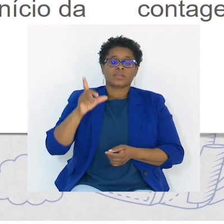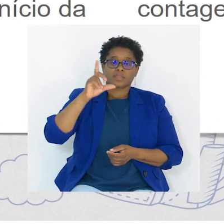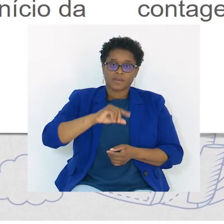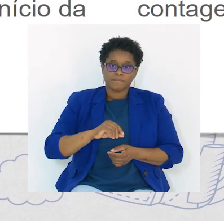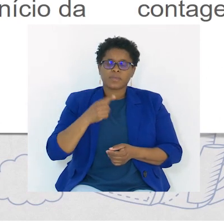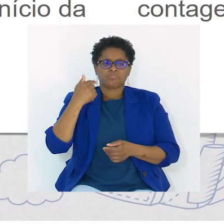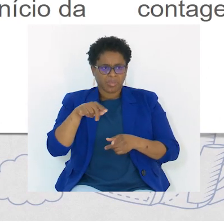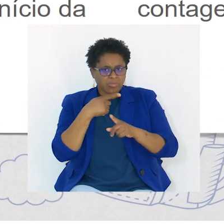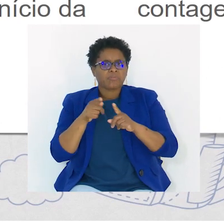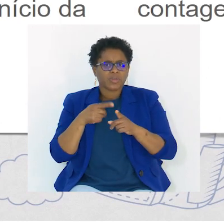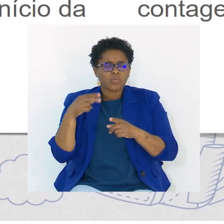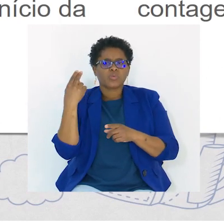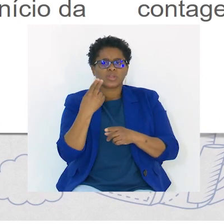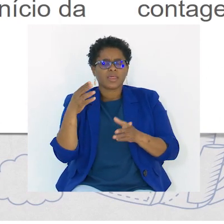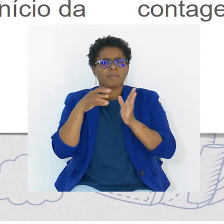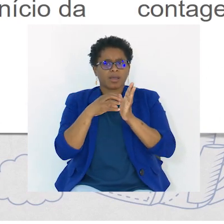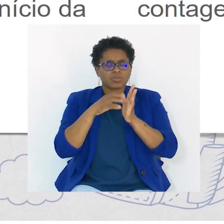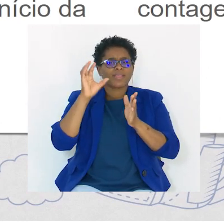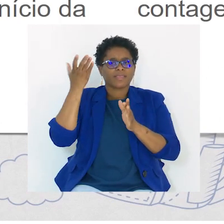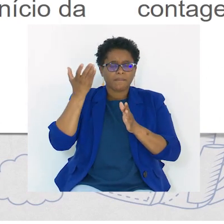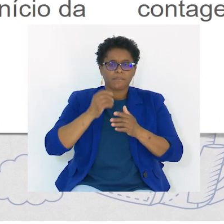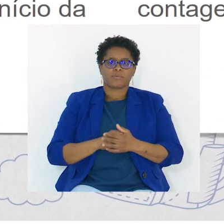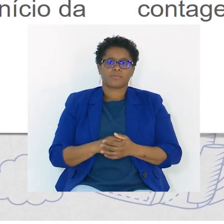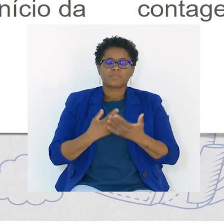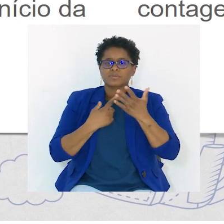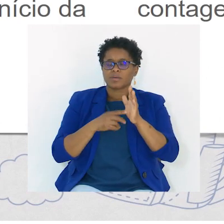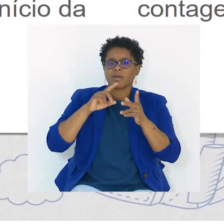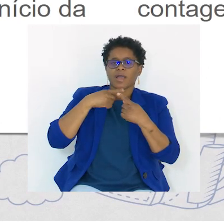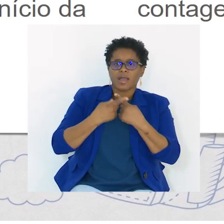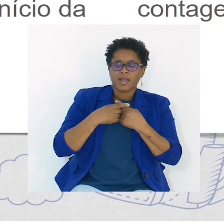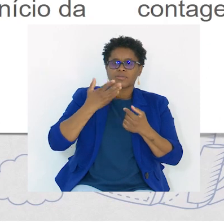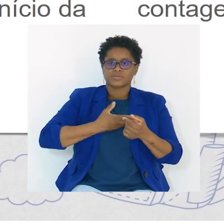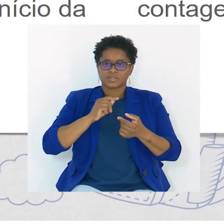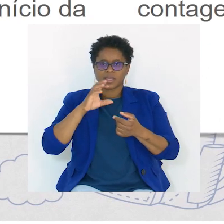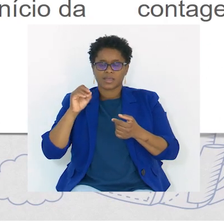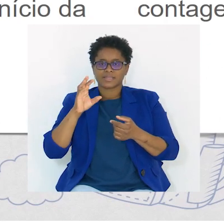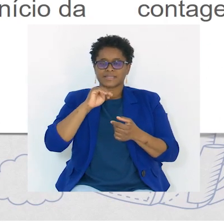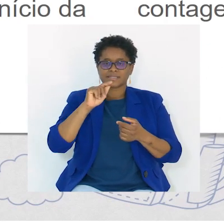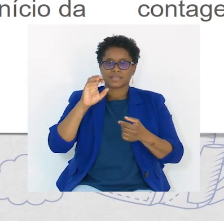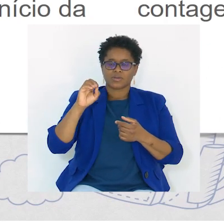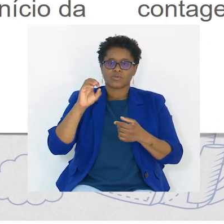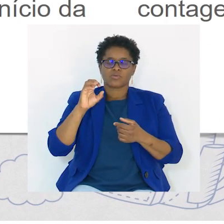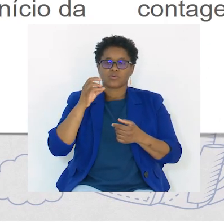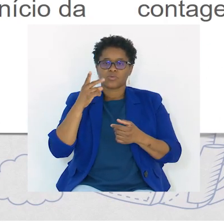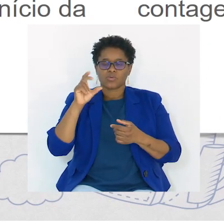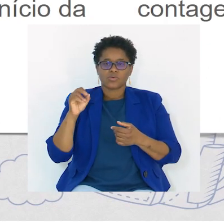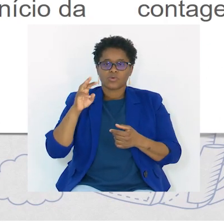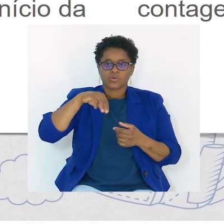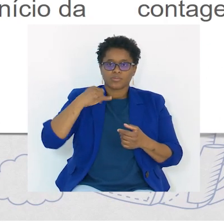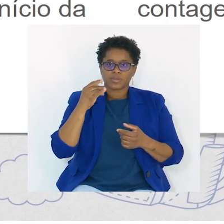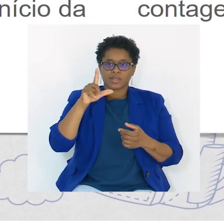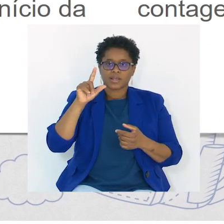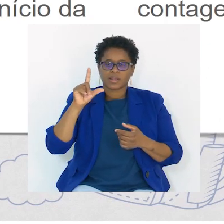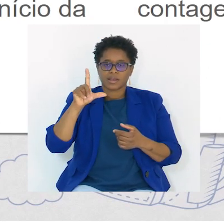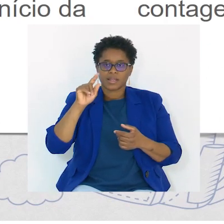Que há diferentes unidades de marcação de tempo, como anos, décadas, século, milênio, sendo o